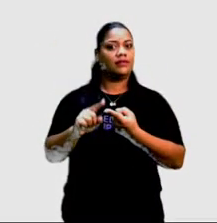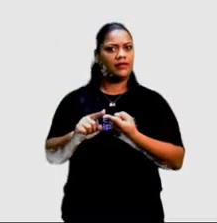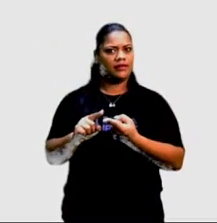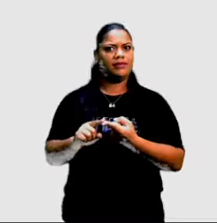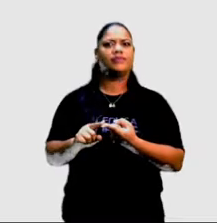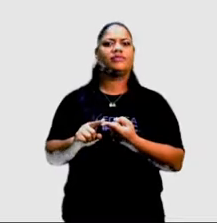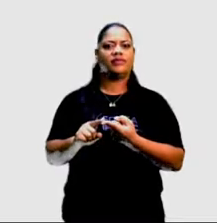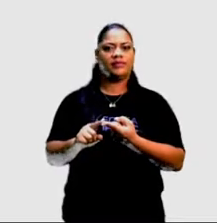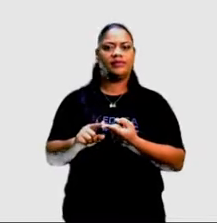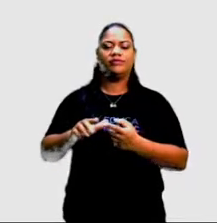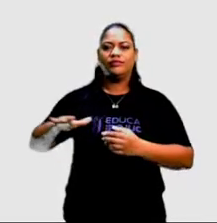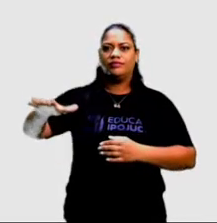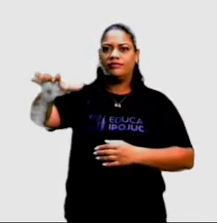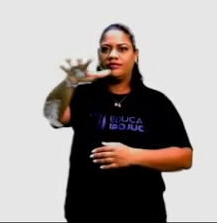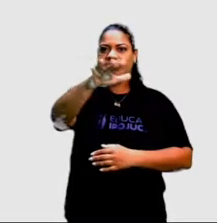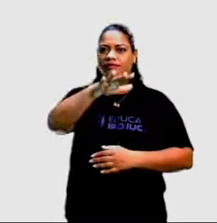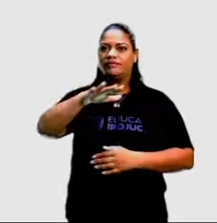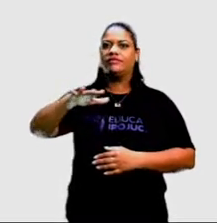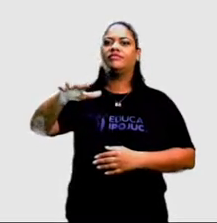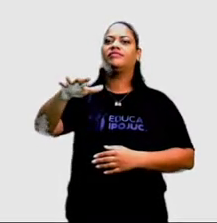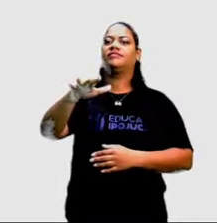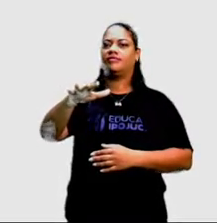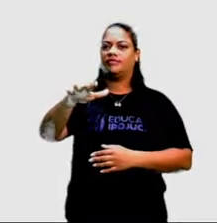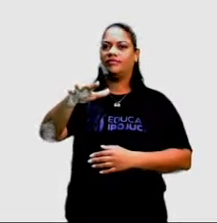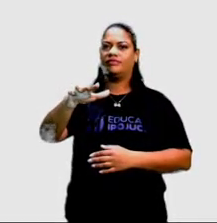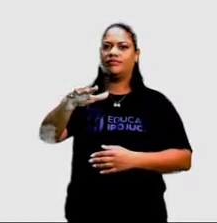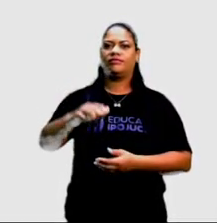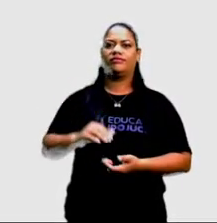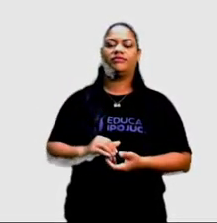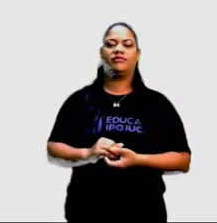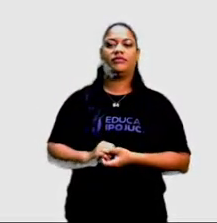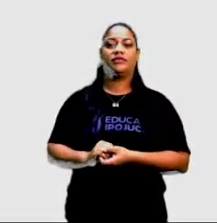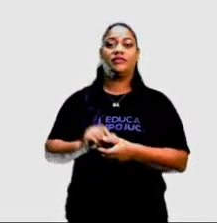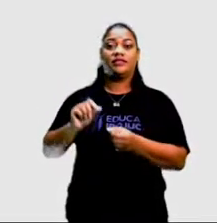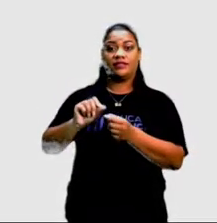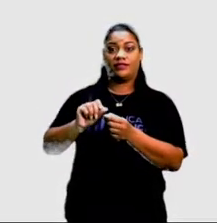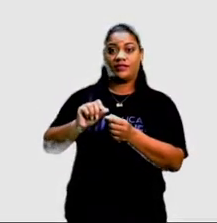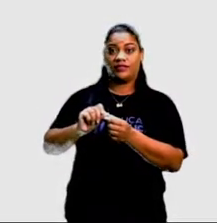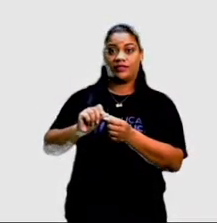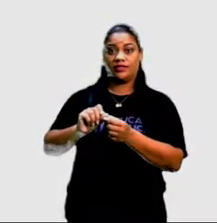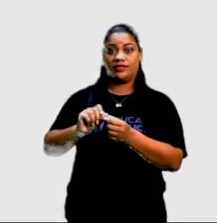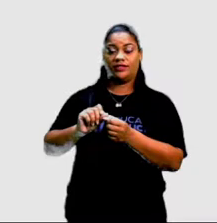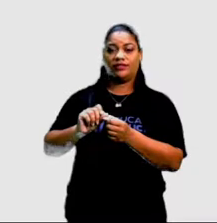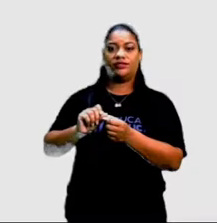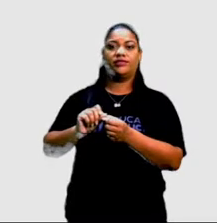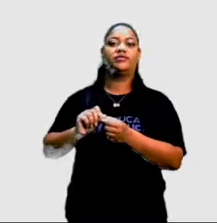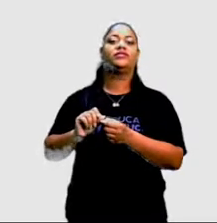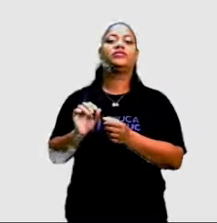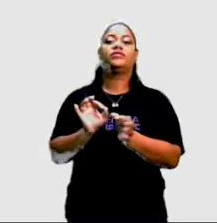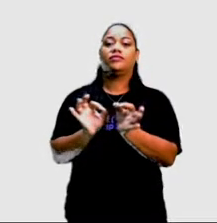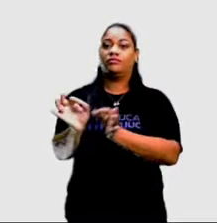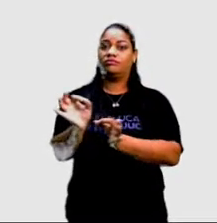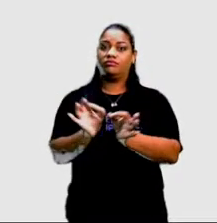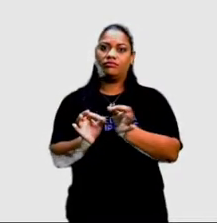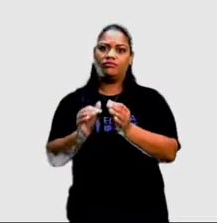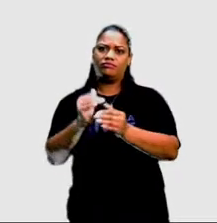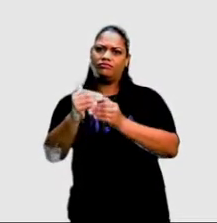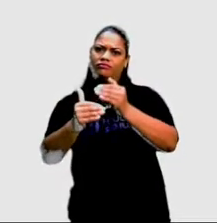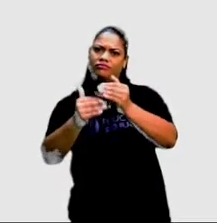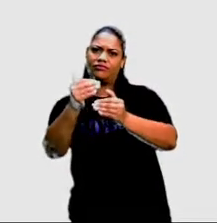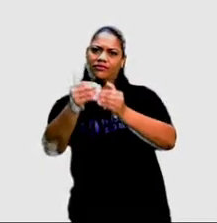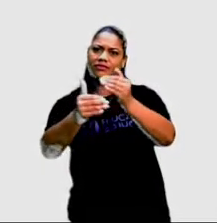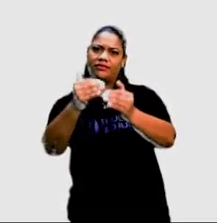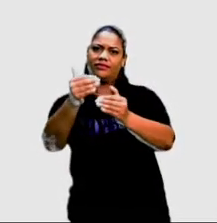ambiente considerado natural. Quem ajudou a construir ou quem teve a